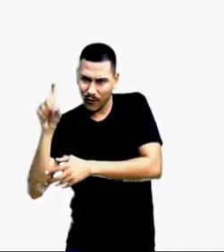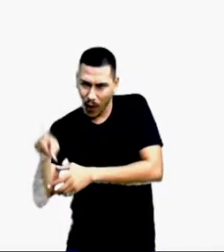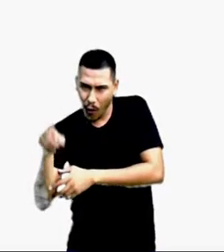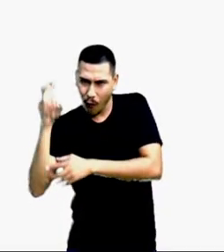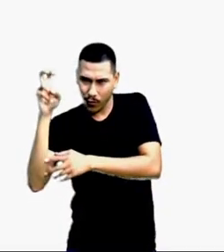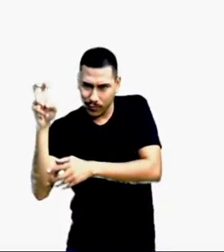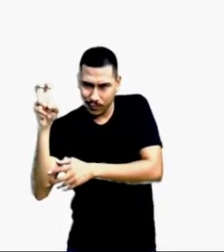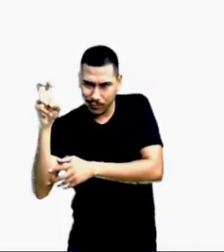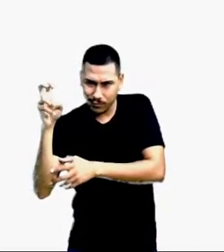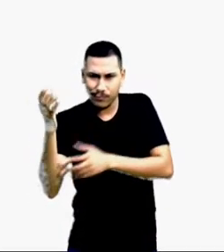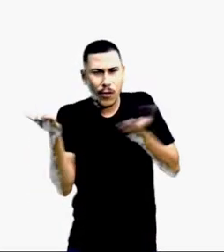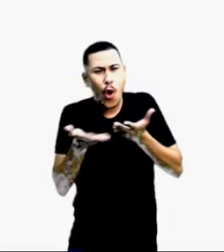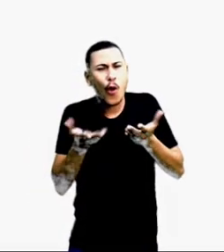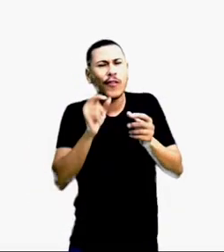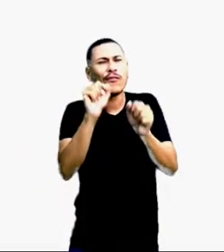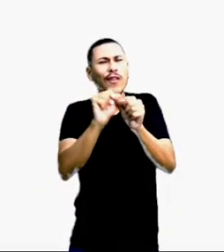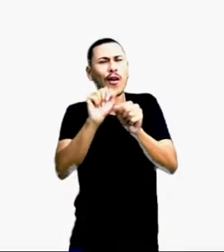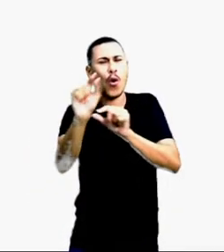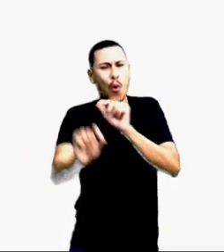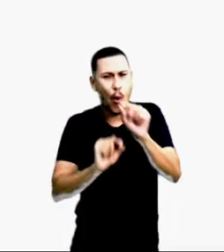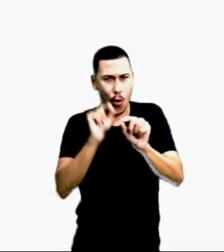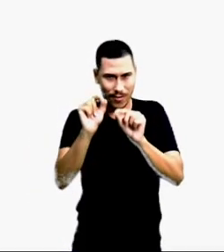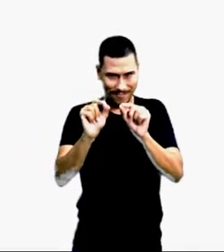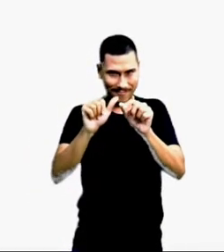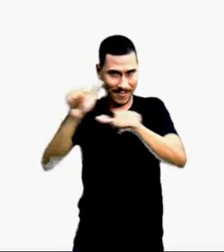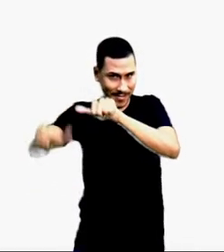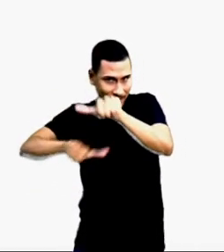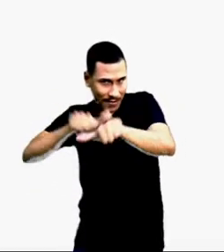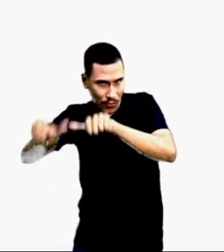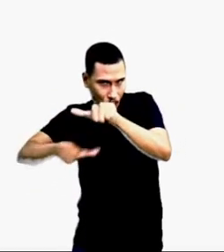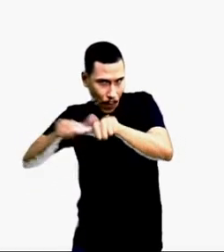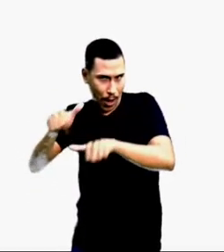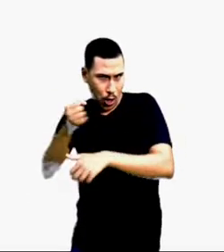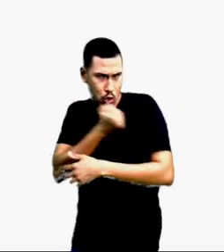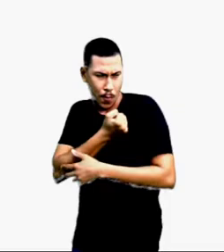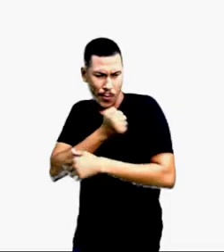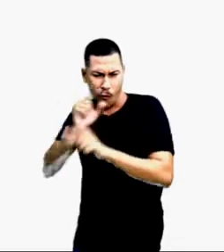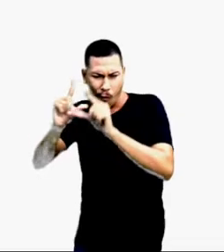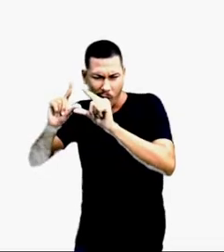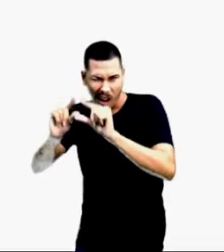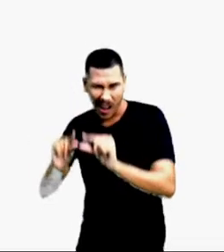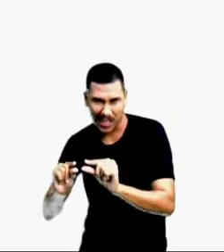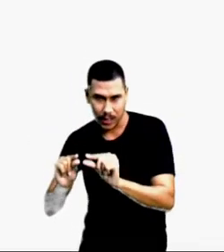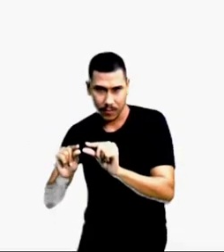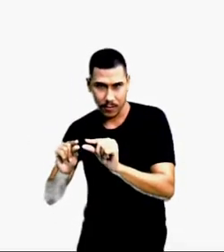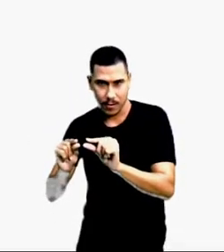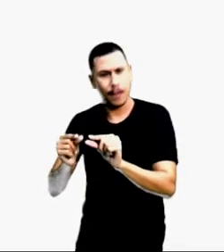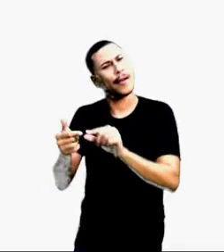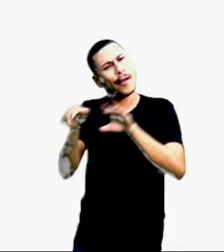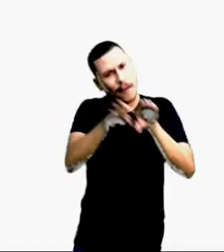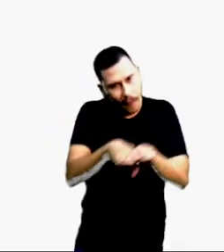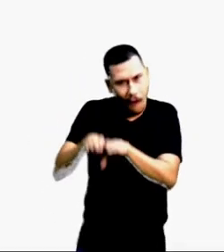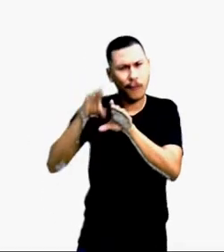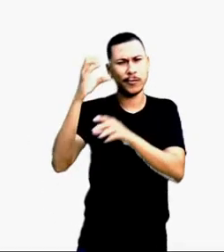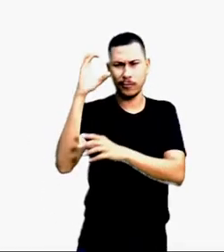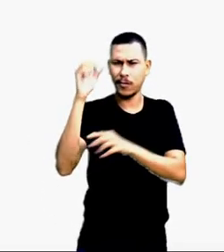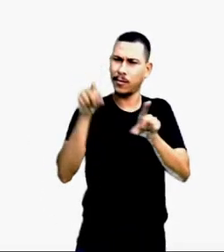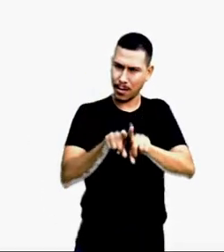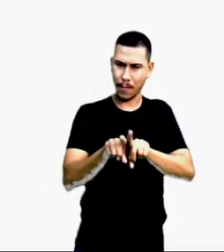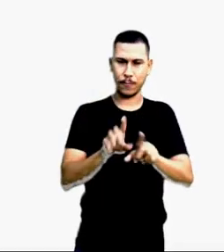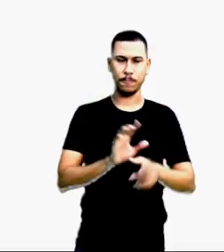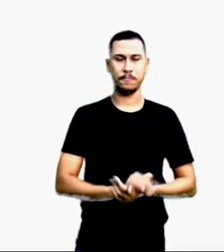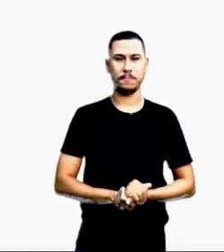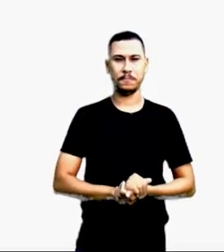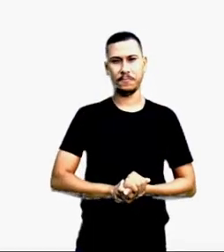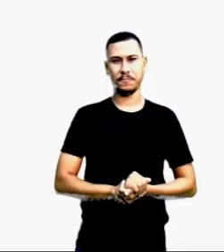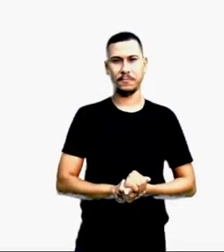0,0005. E agora, o que fazer? Transformar esse número muito pequeno em notação científica. Vamos lá.